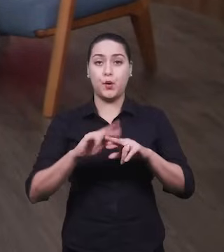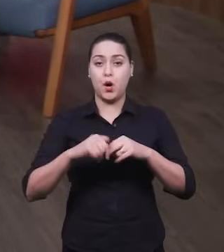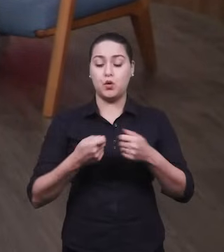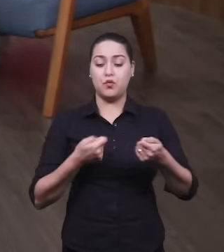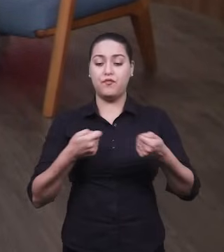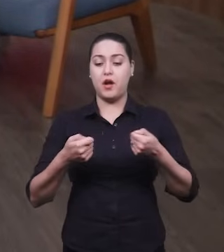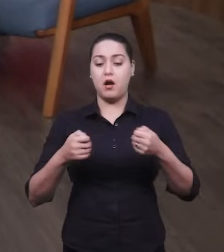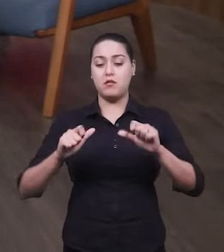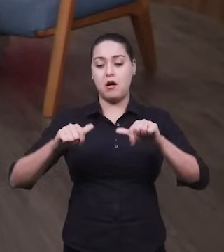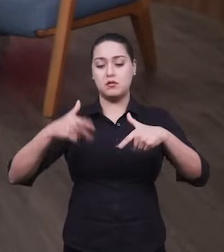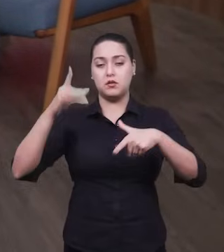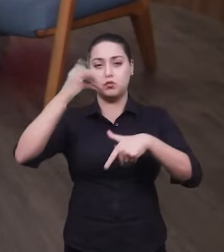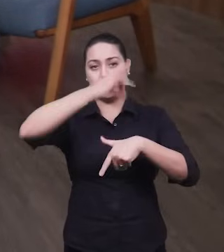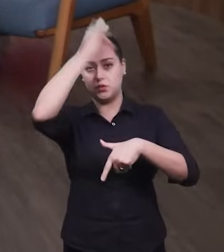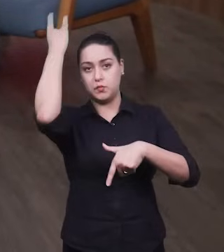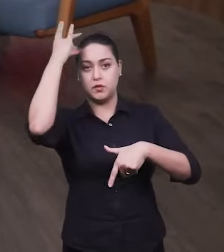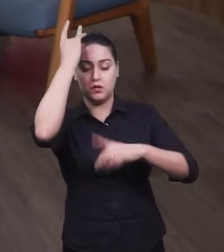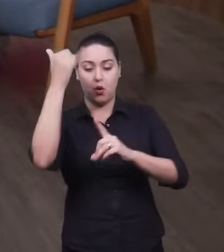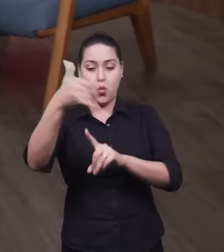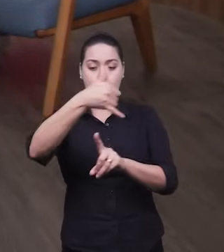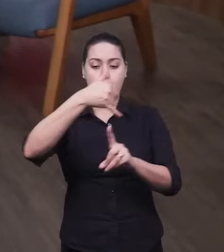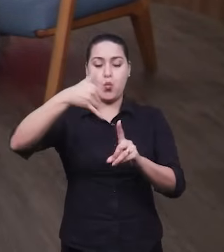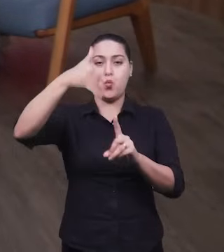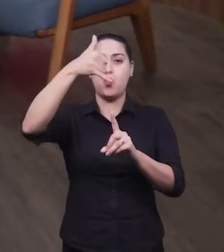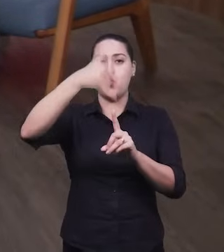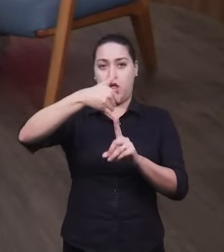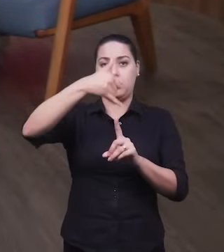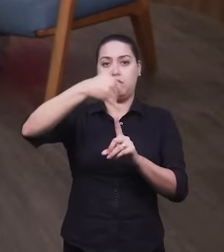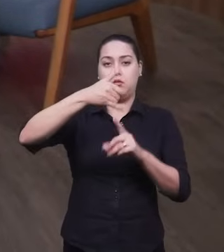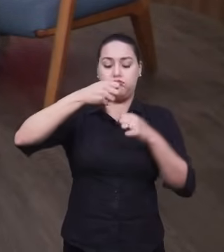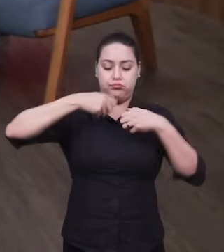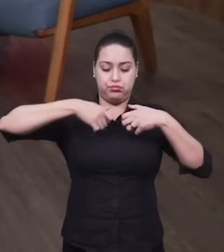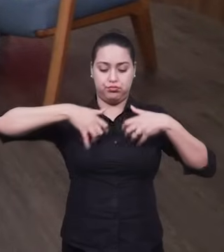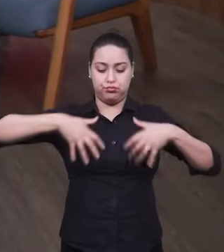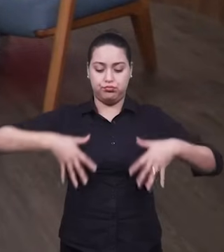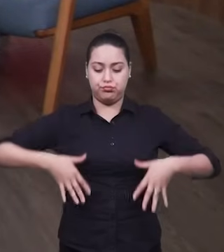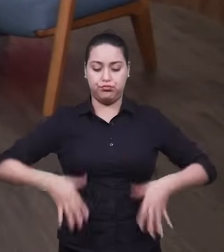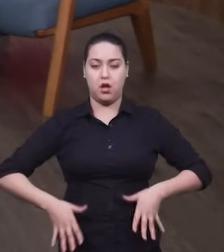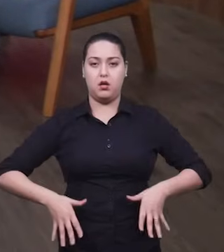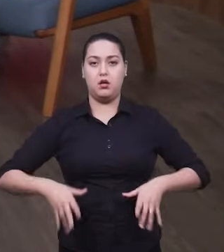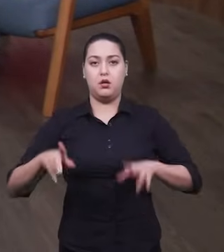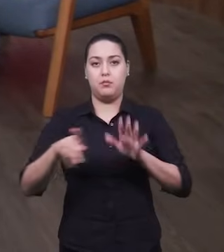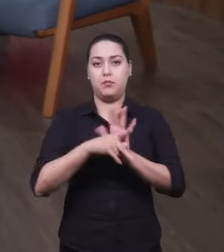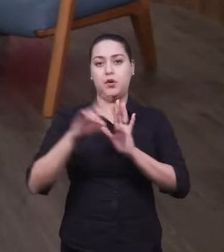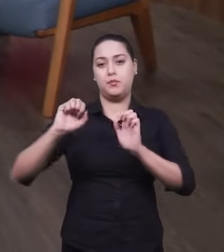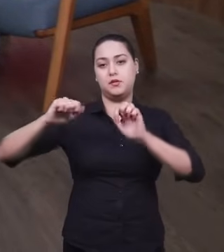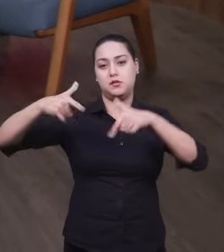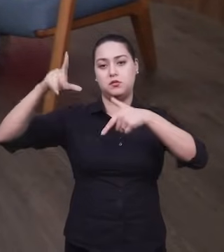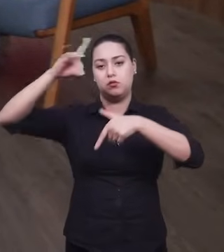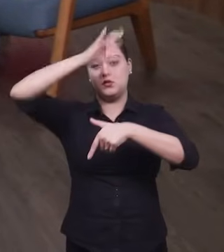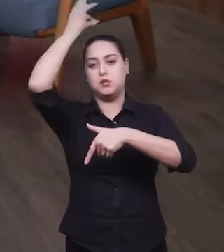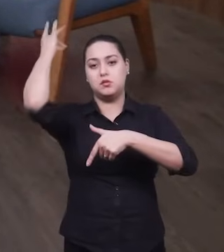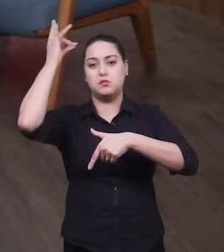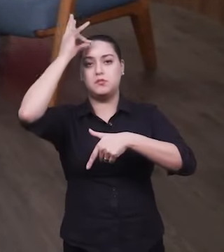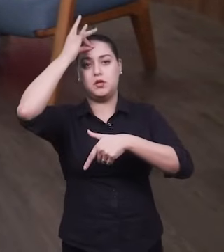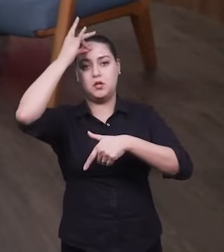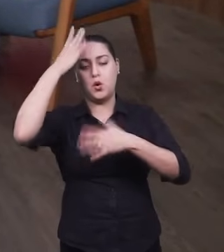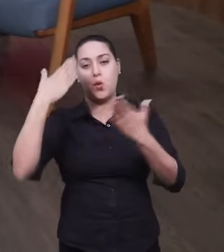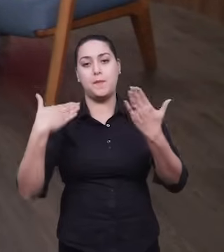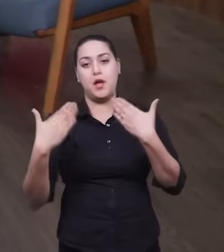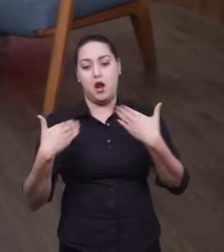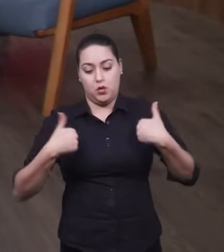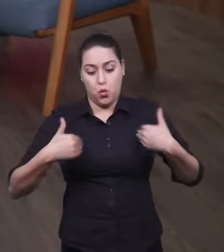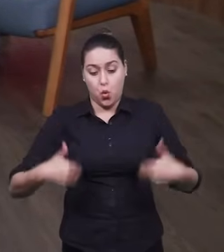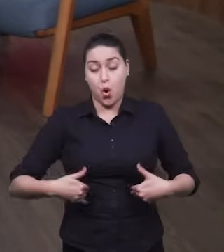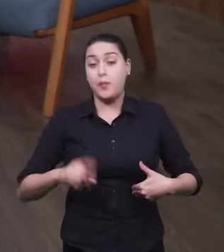da ação do Espírito Santo. Esse unguento, né? Que esse revestimento do Espírito Santo, não deixando o